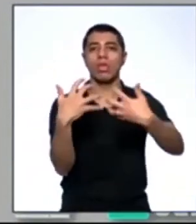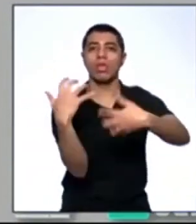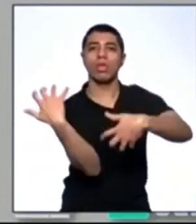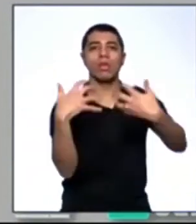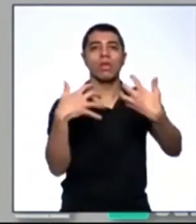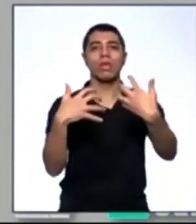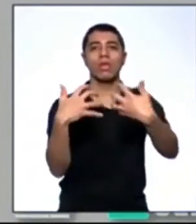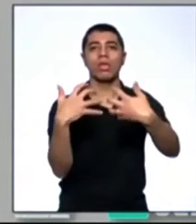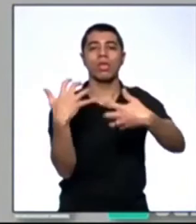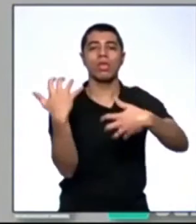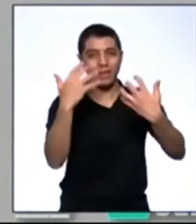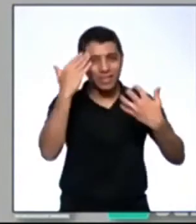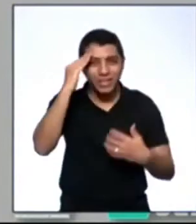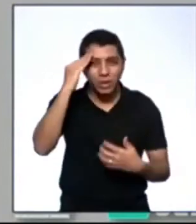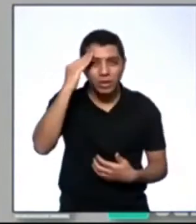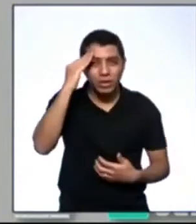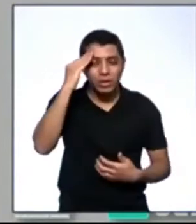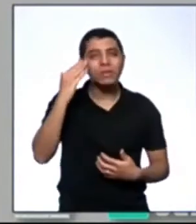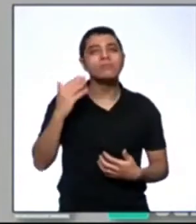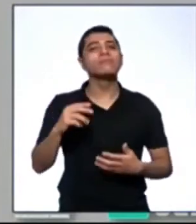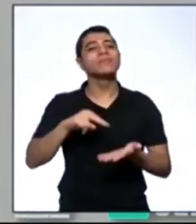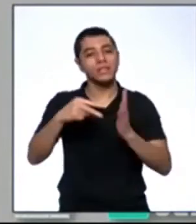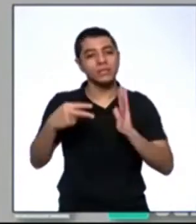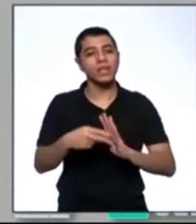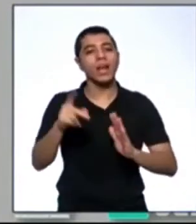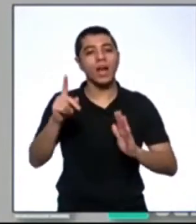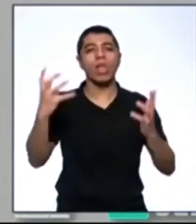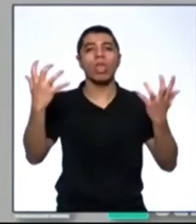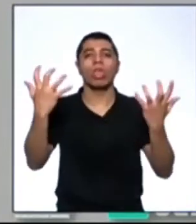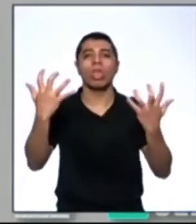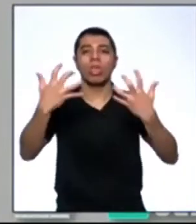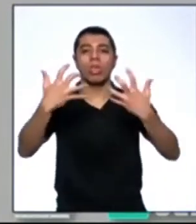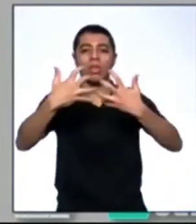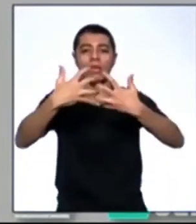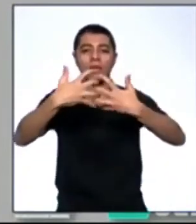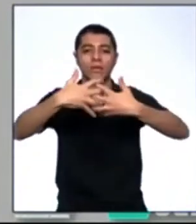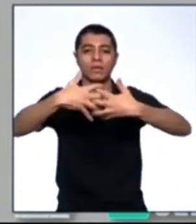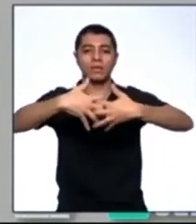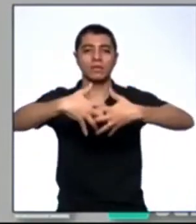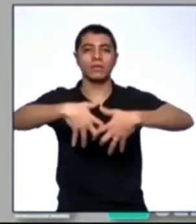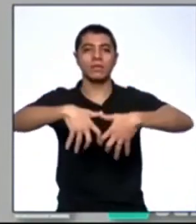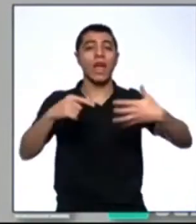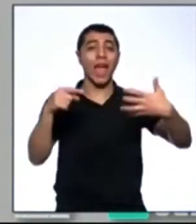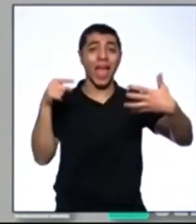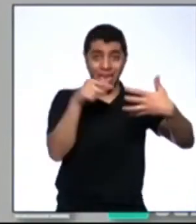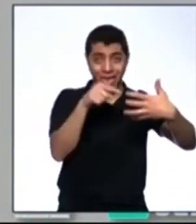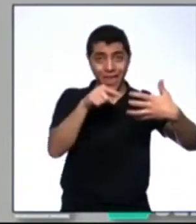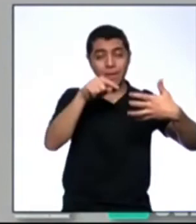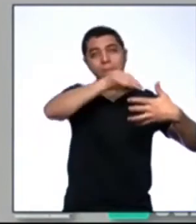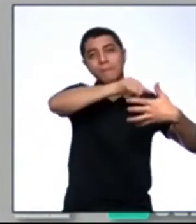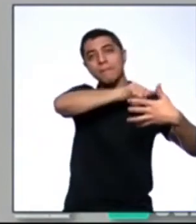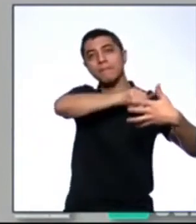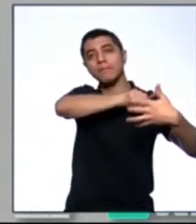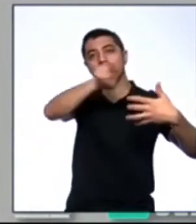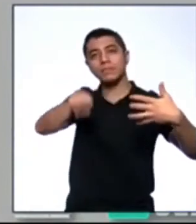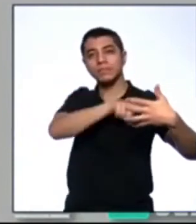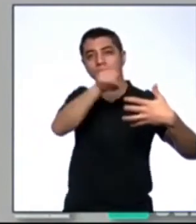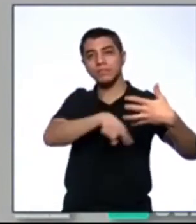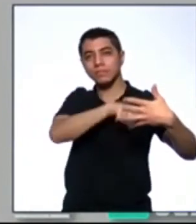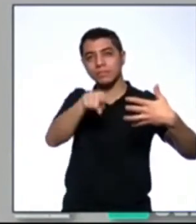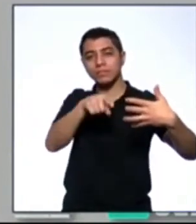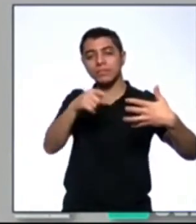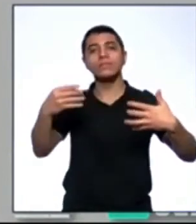periférico, você tem o quê? Você tem elas girando em sentidos opostos. Se A gira no sentido horário, B vai girar no